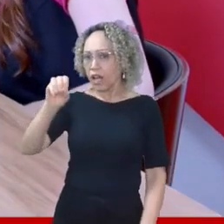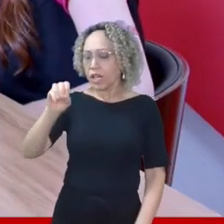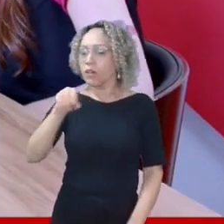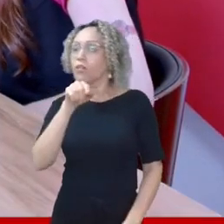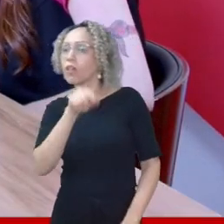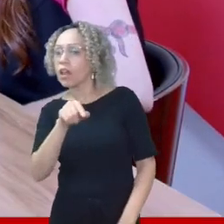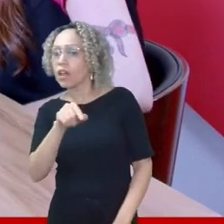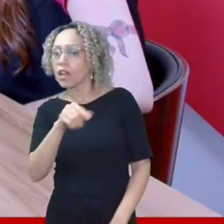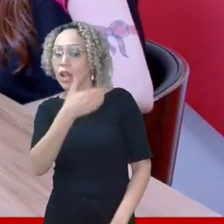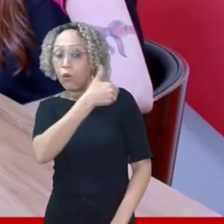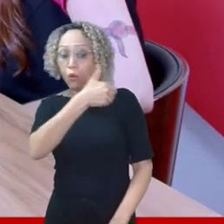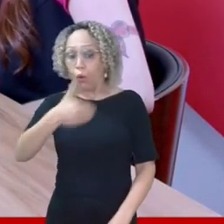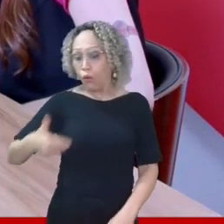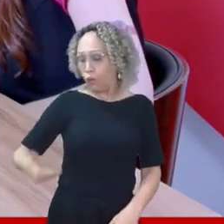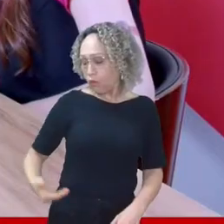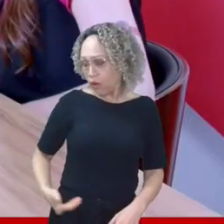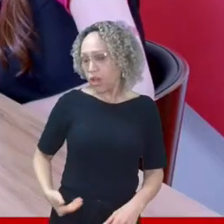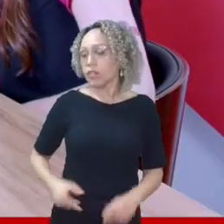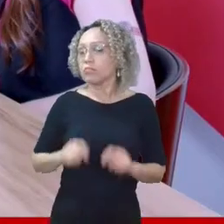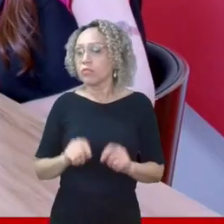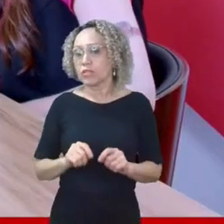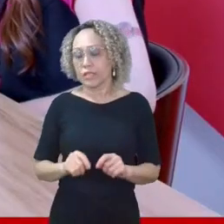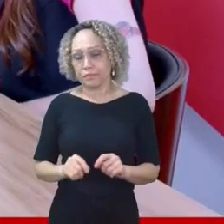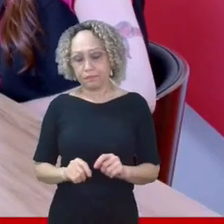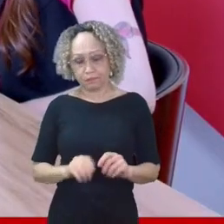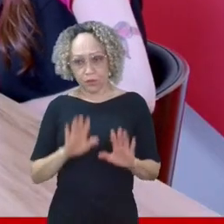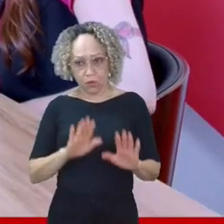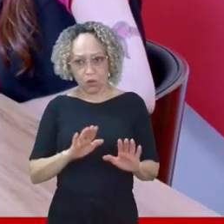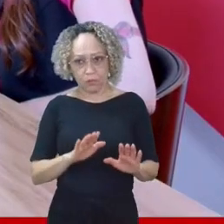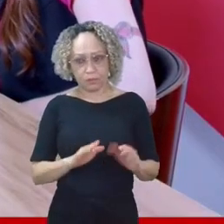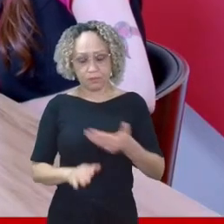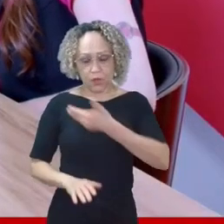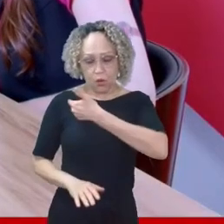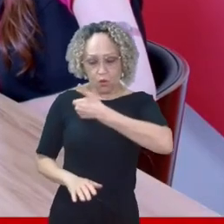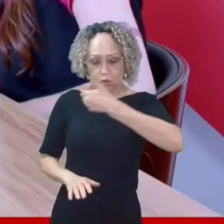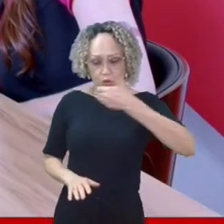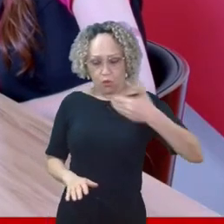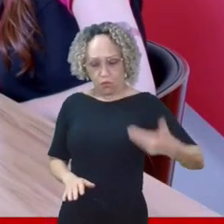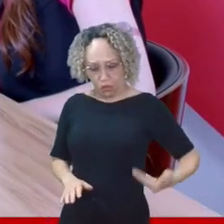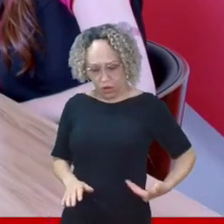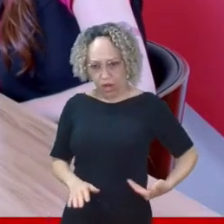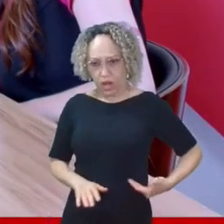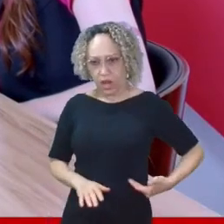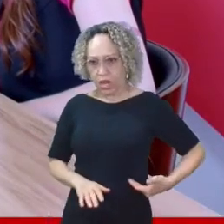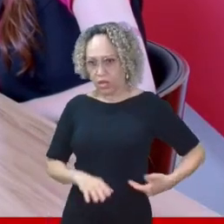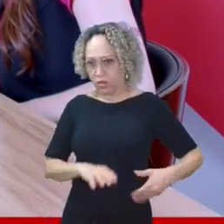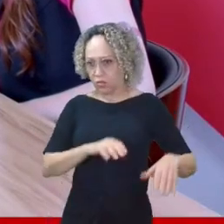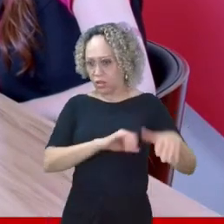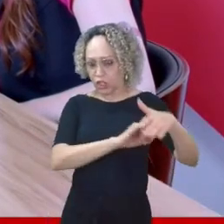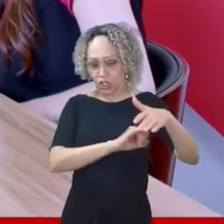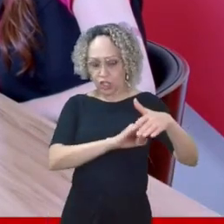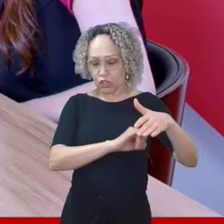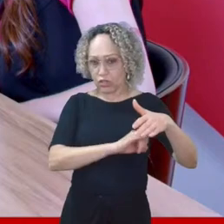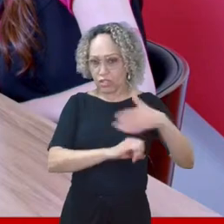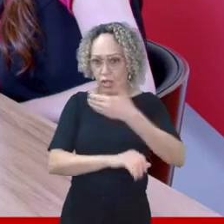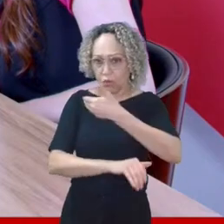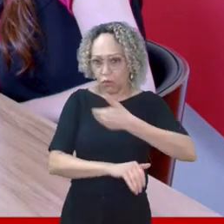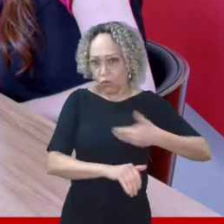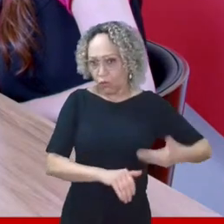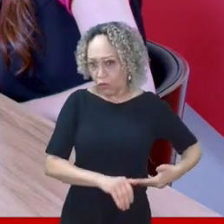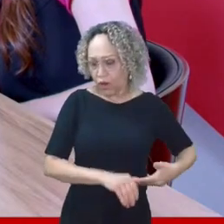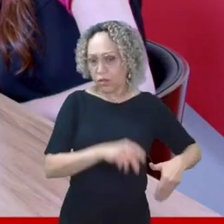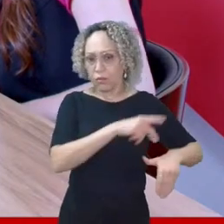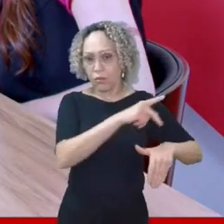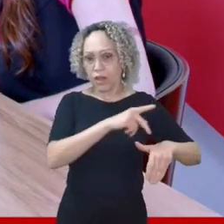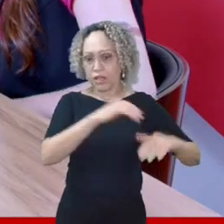a separação do Estado da Igreja. Primeira coisa, eu acho que isso aí é o alicerce. Segundo, depois disso, depois que a gente alicerça esse entendimento